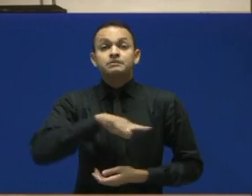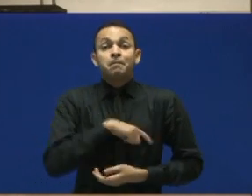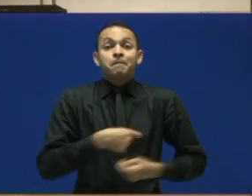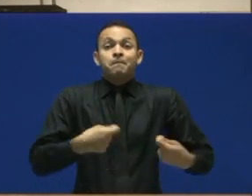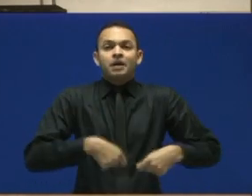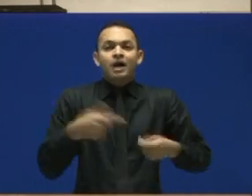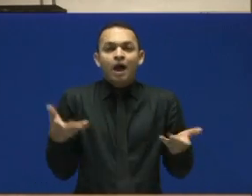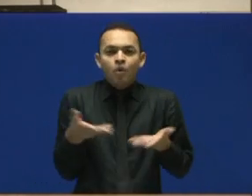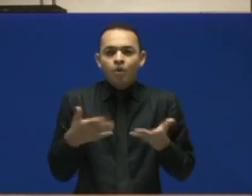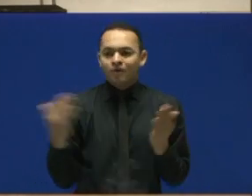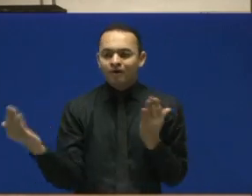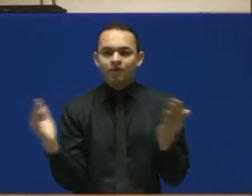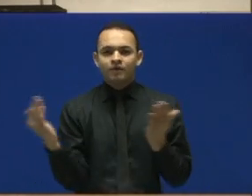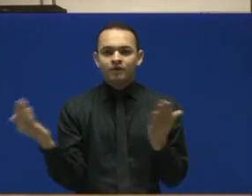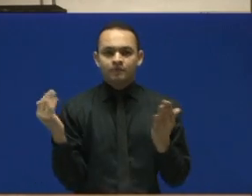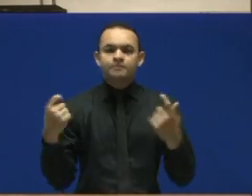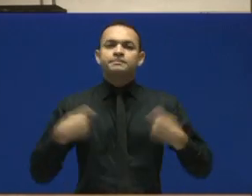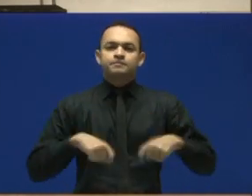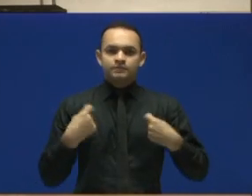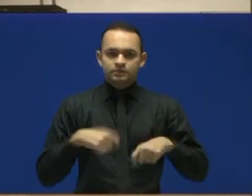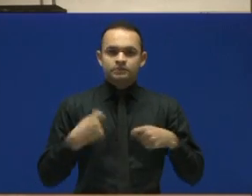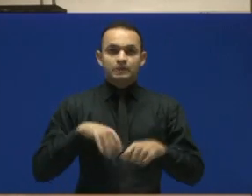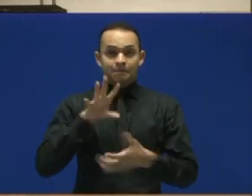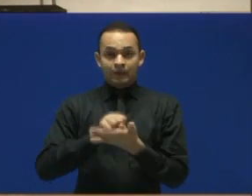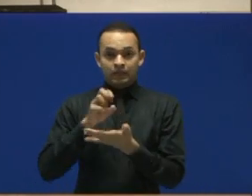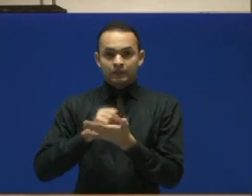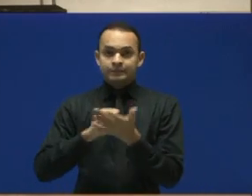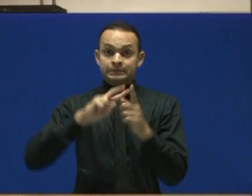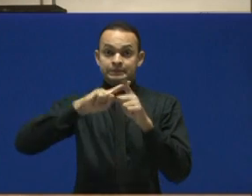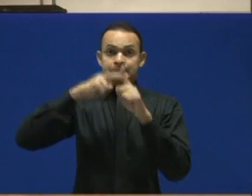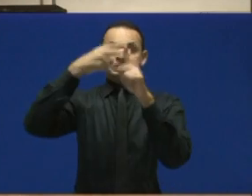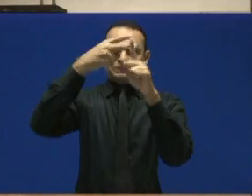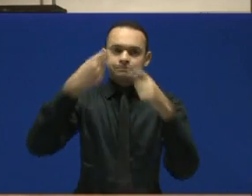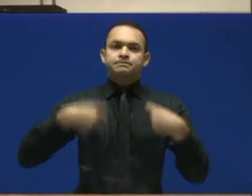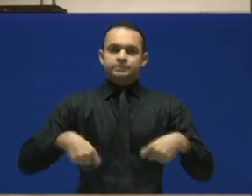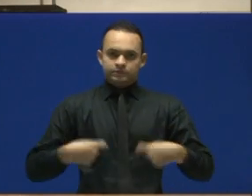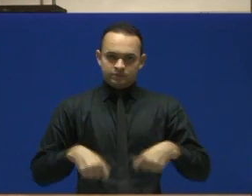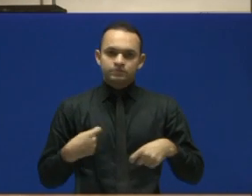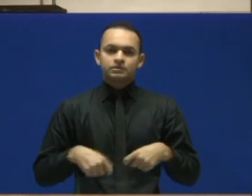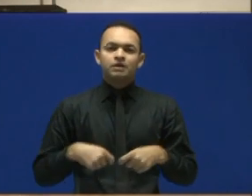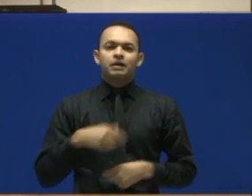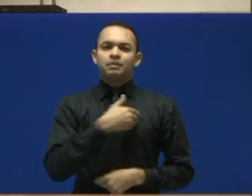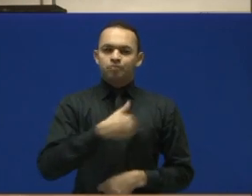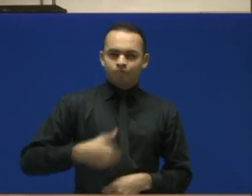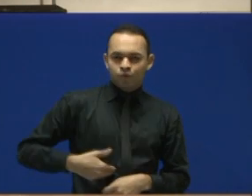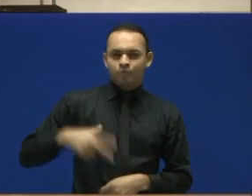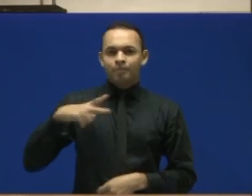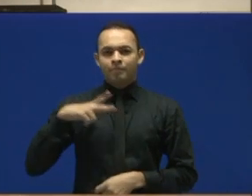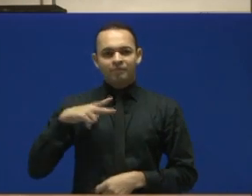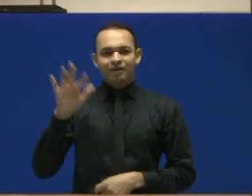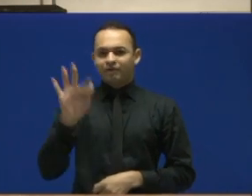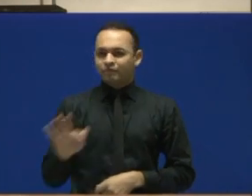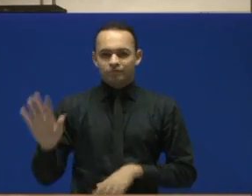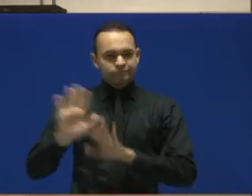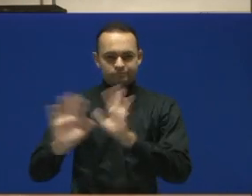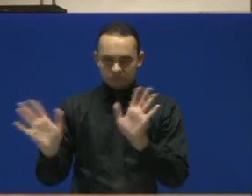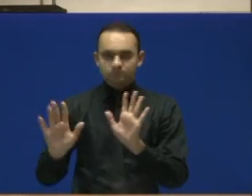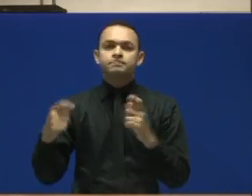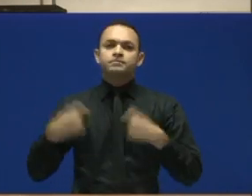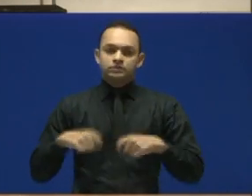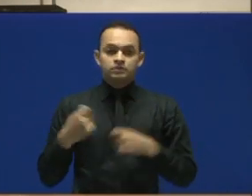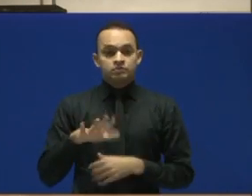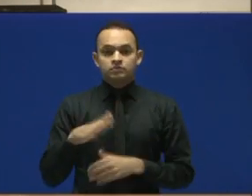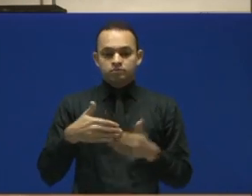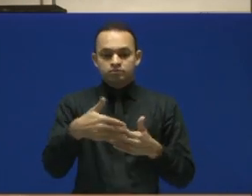todas as matrículas na educação superior pública e privada brasileira em pouco mais de seis anos